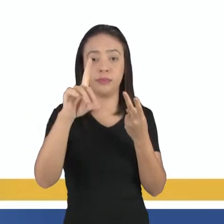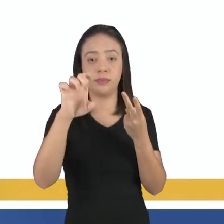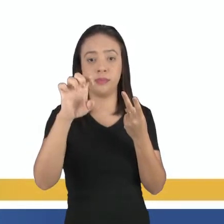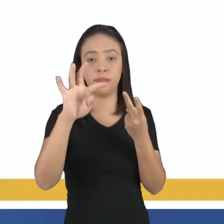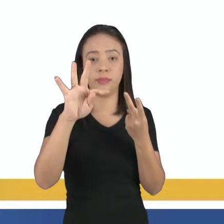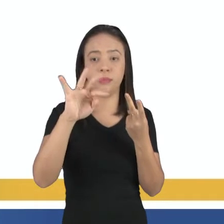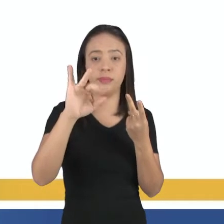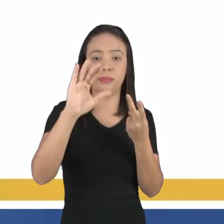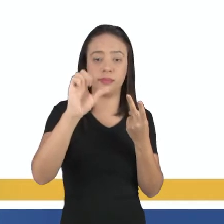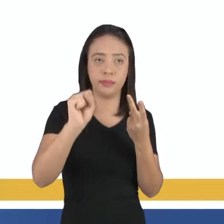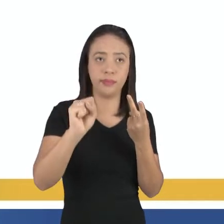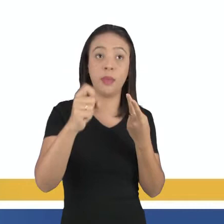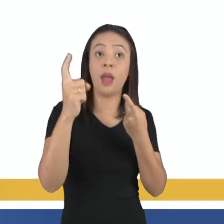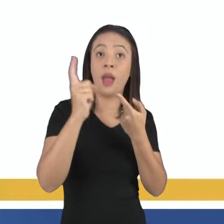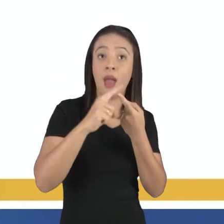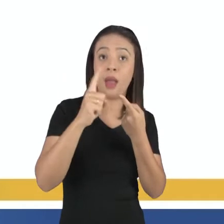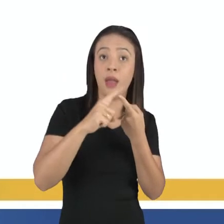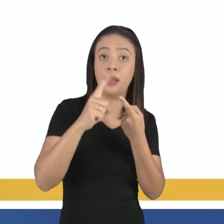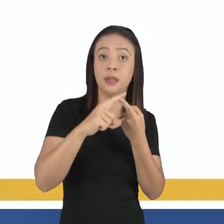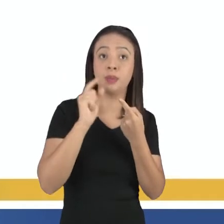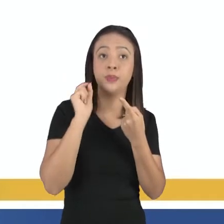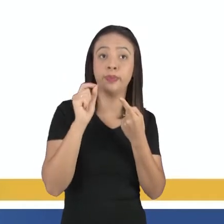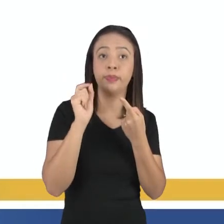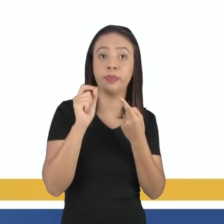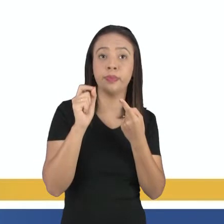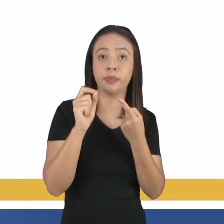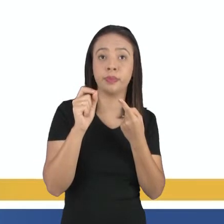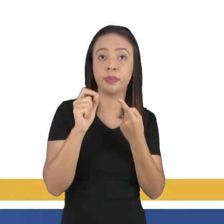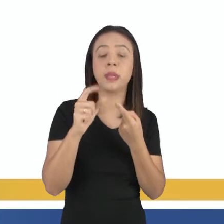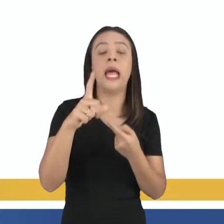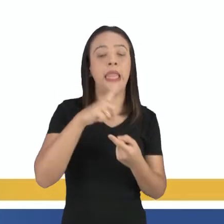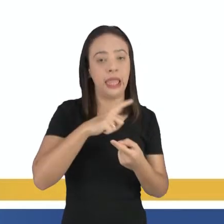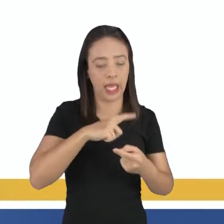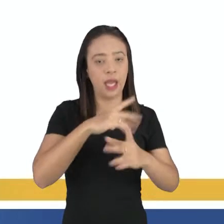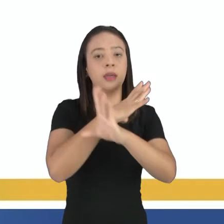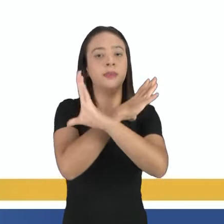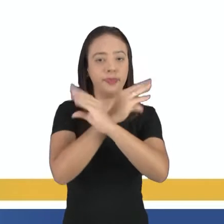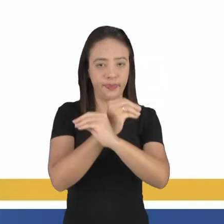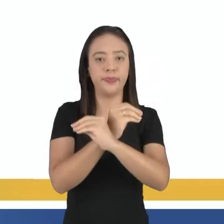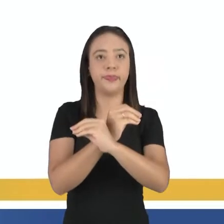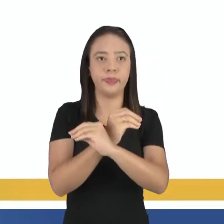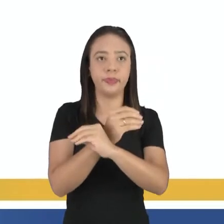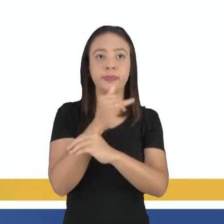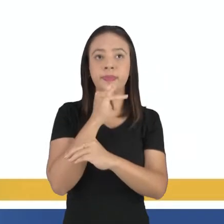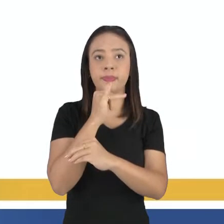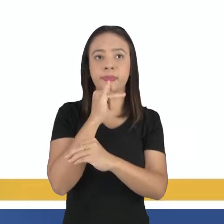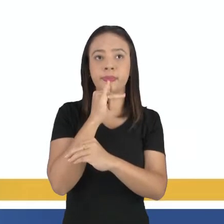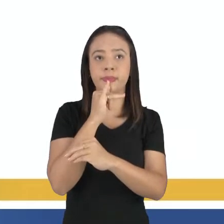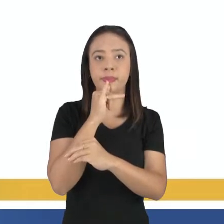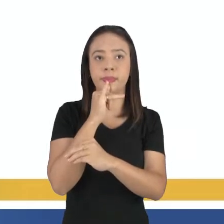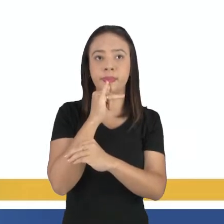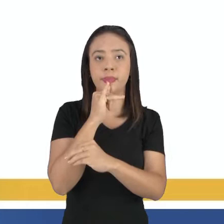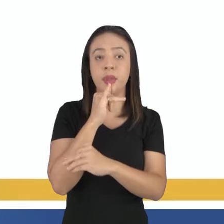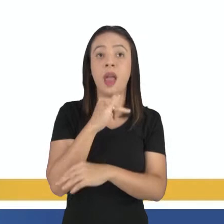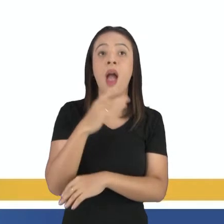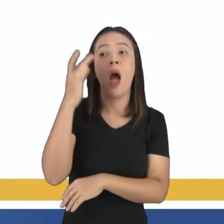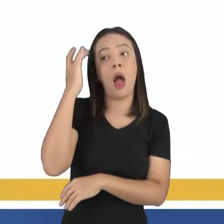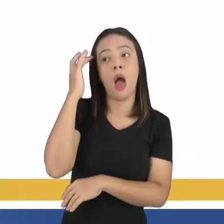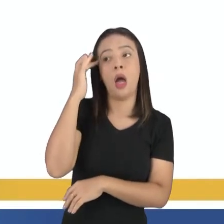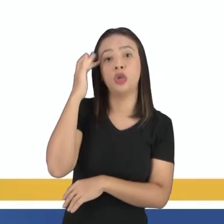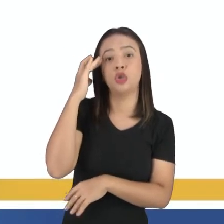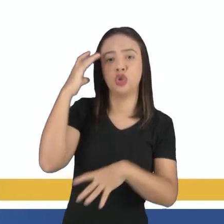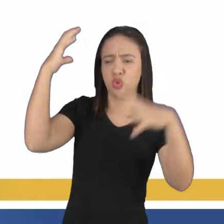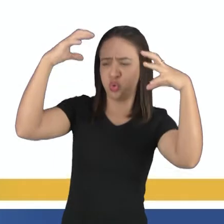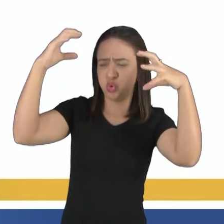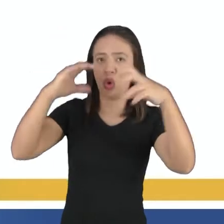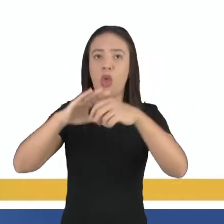tá? As sindéticas são orações coordenadas introduzidas por conjunção. Um exemplo aqui. Deve ter